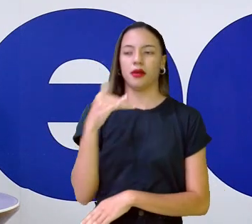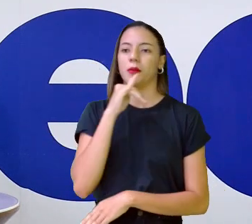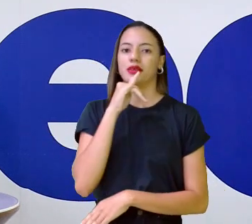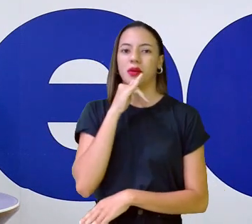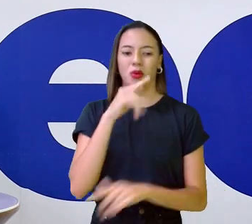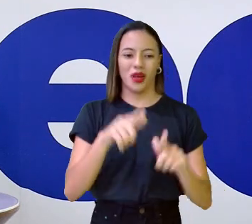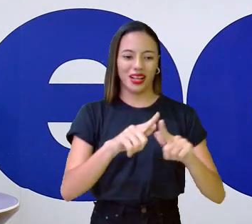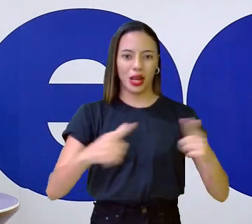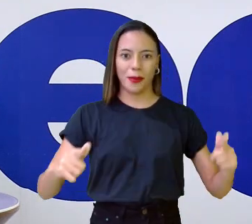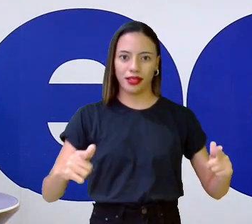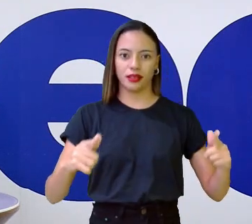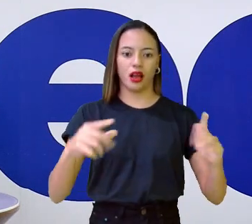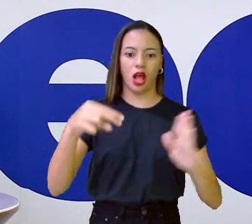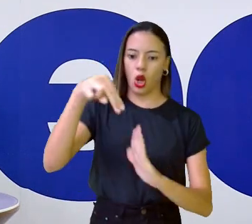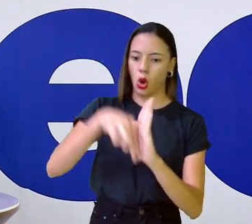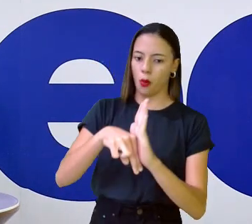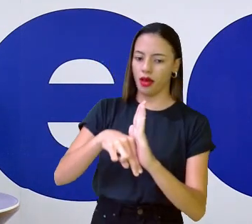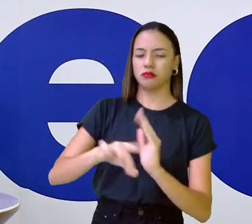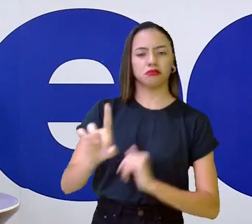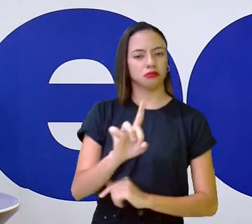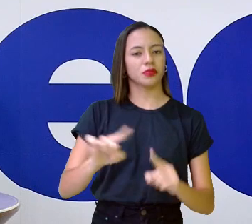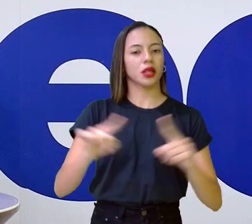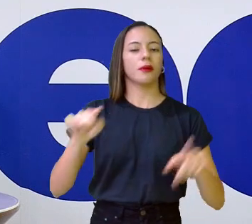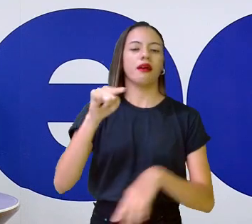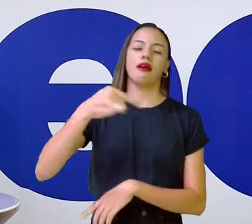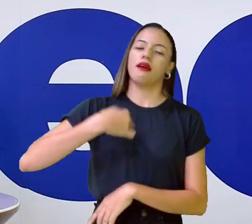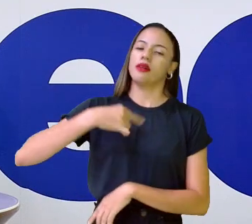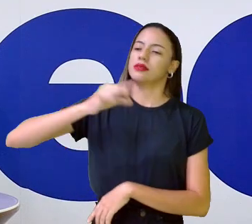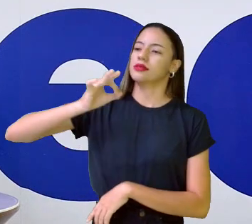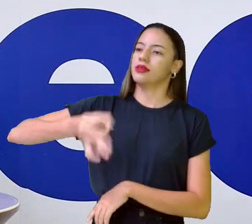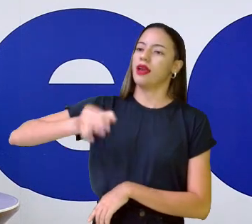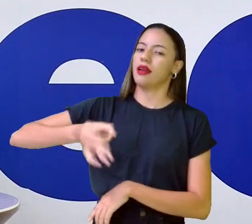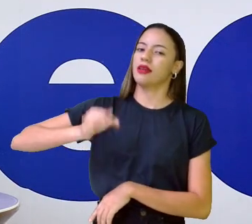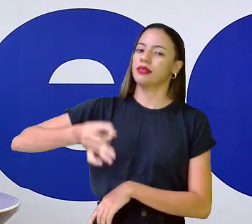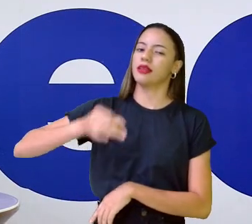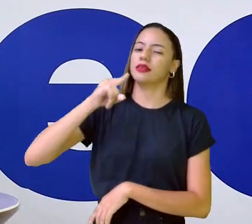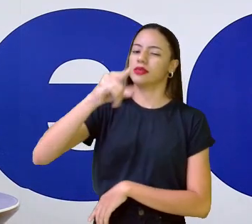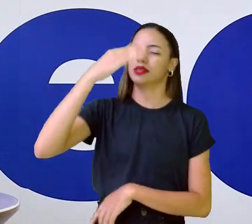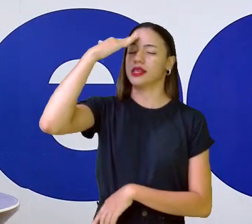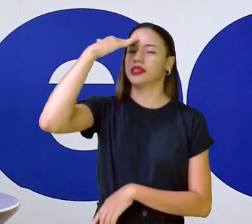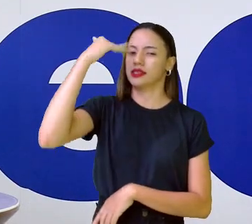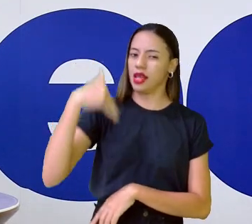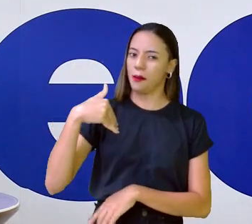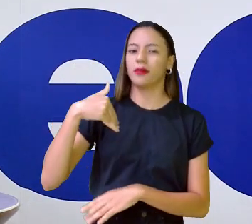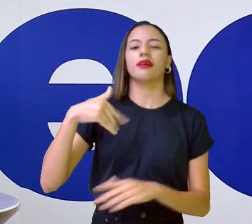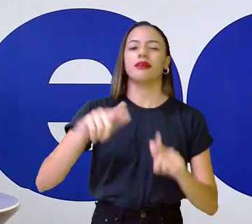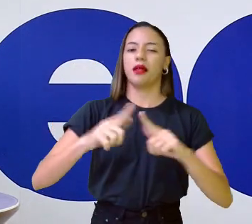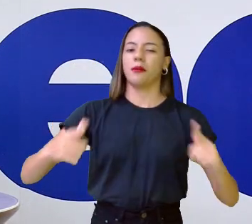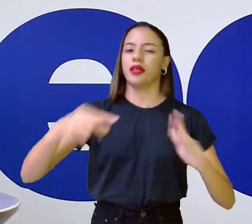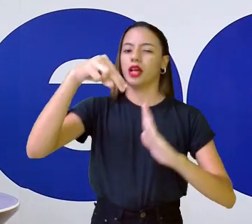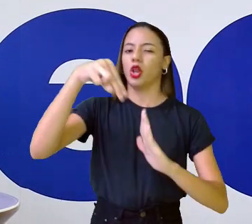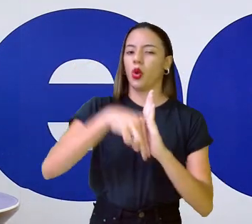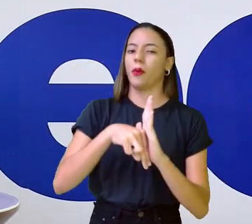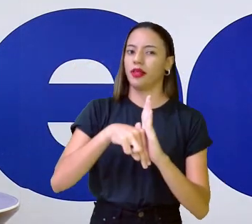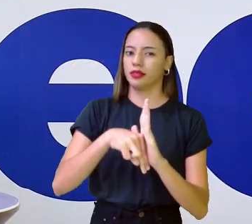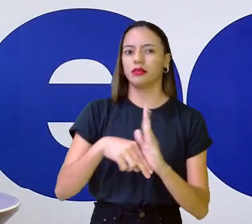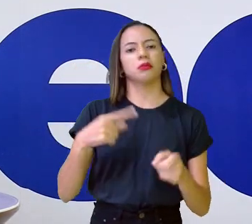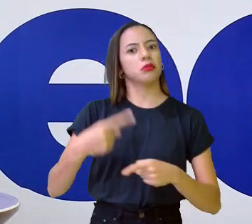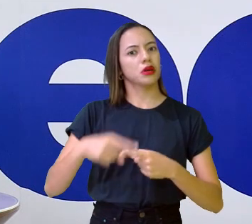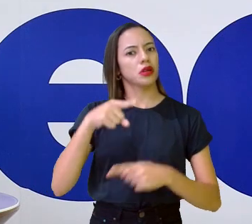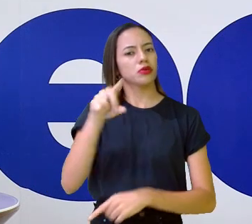mas eu tenho certeza que você sabe muito da gramática normativa. Se você sabe utilizar